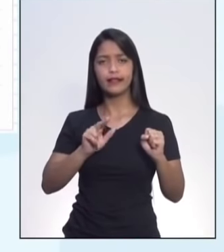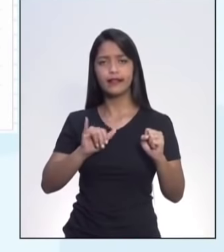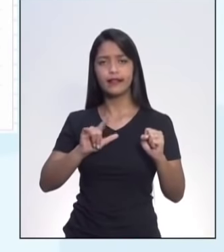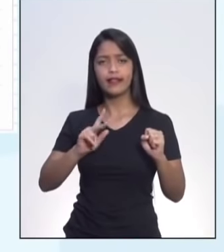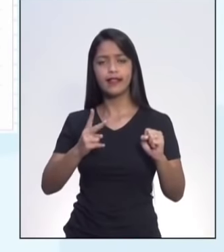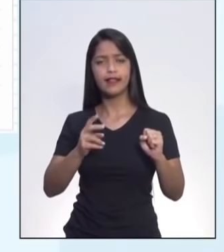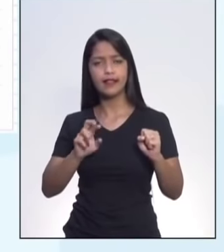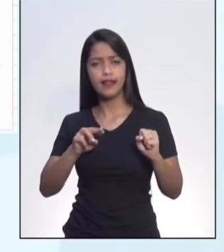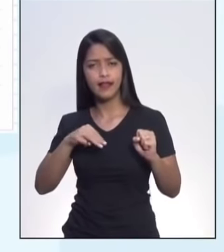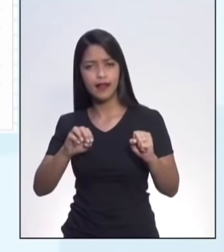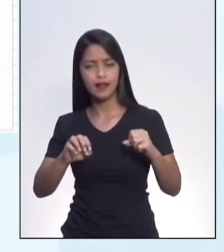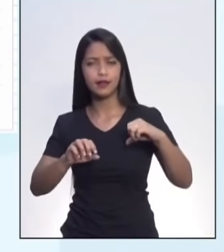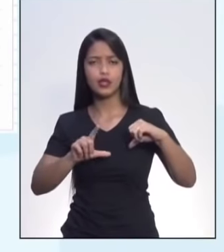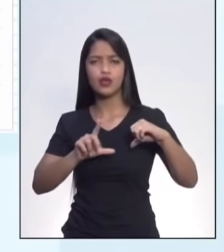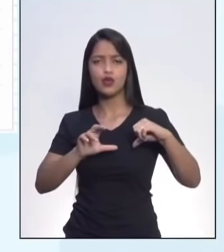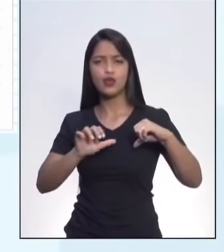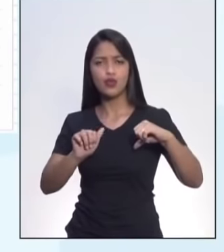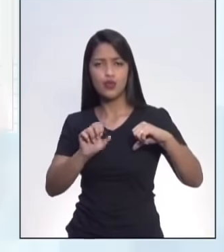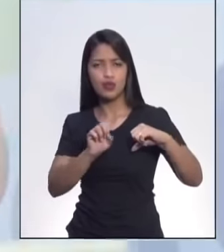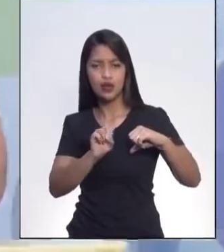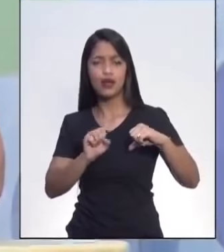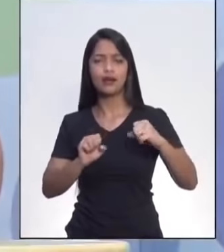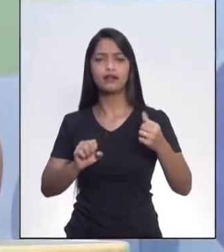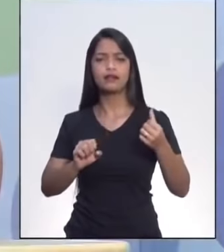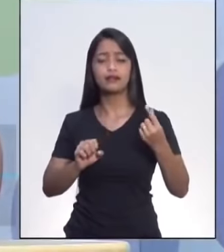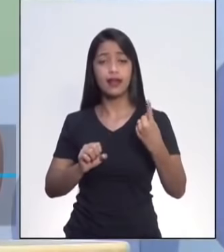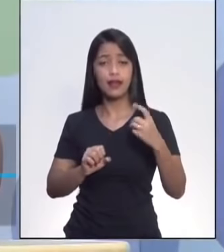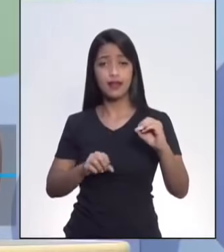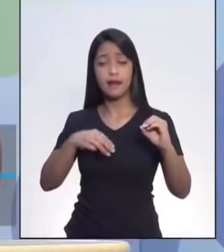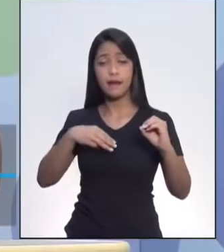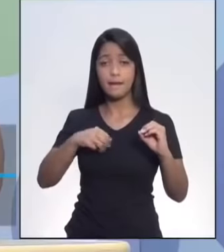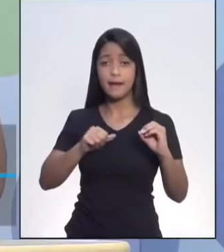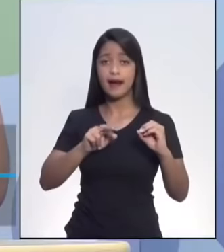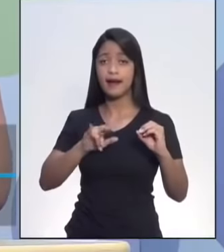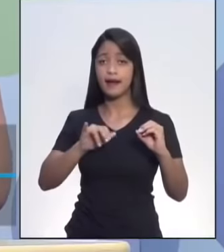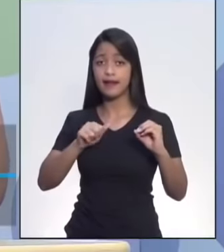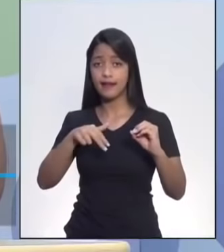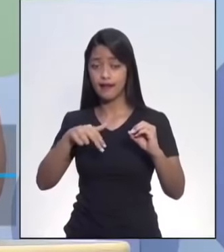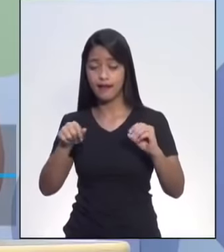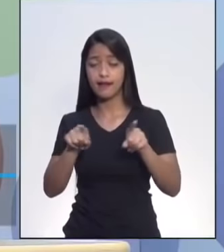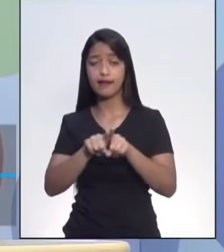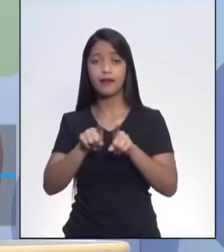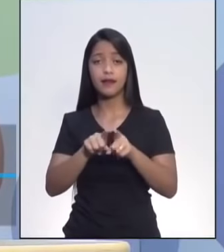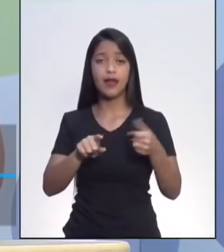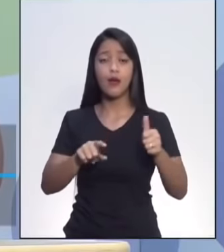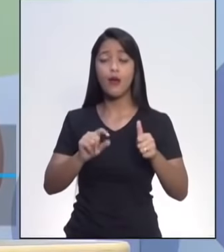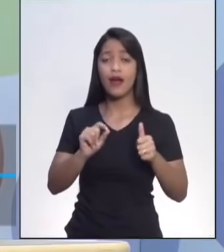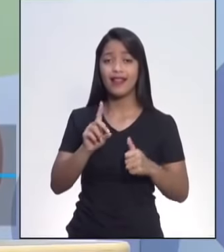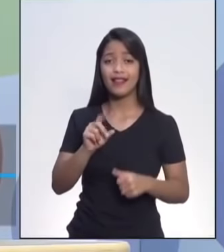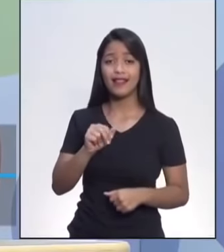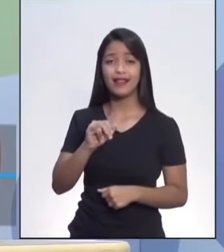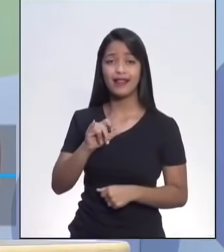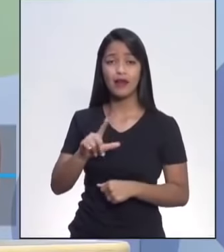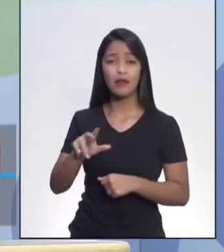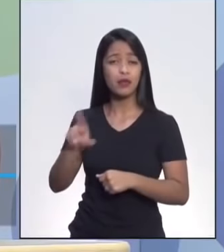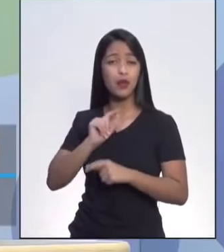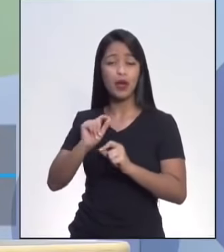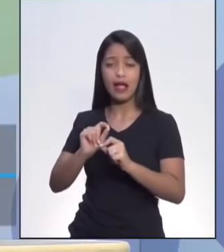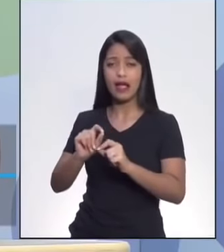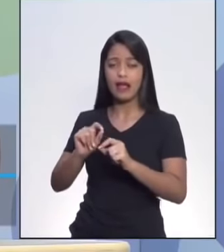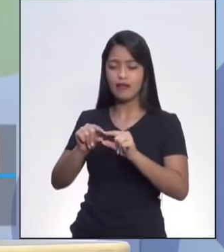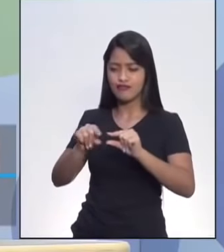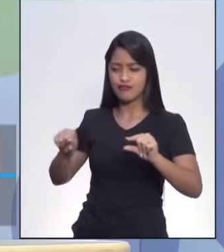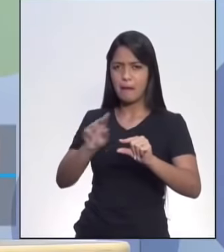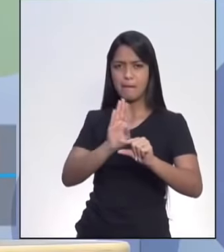um monte de D, assim, como a resposta, mas a gente tem alguns Bs perdidos. Por exemplo,